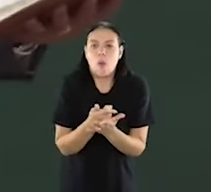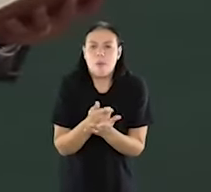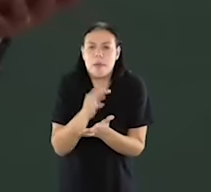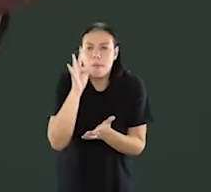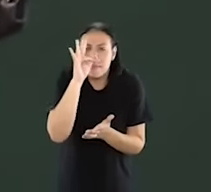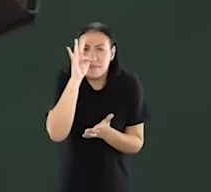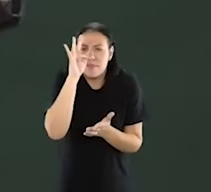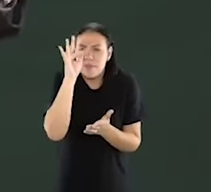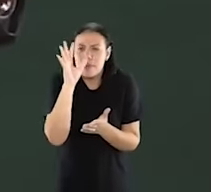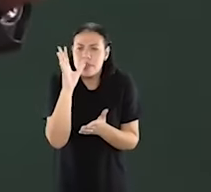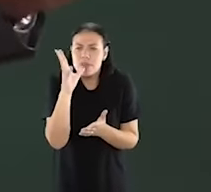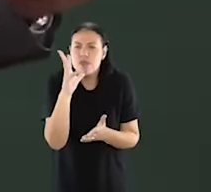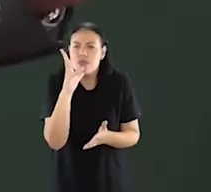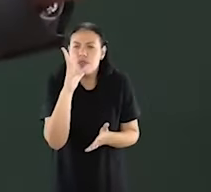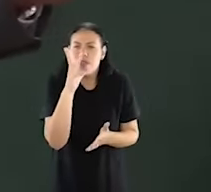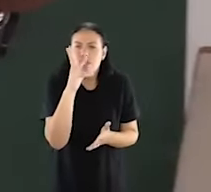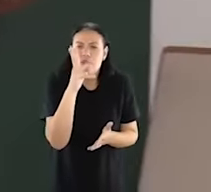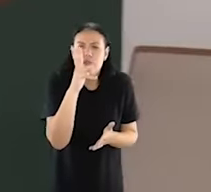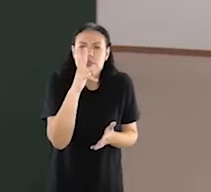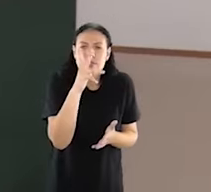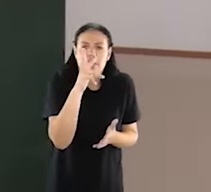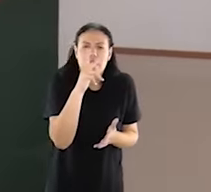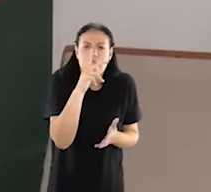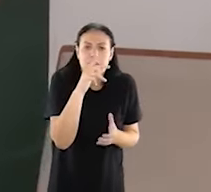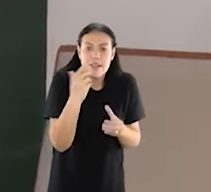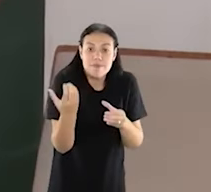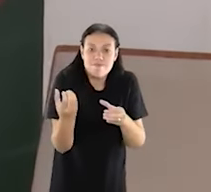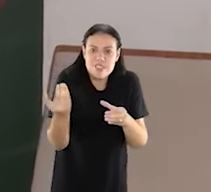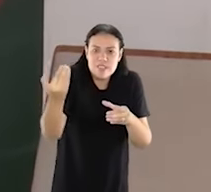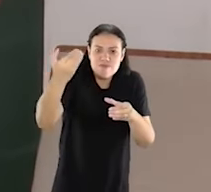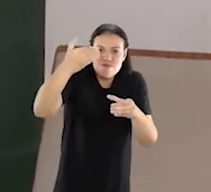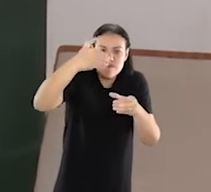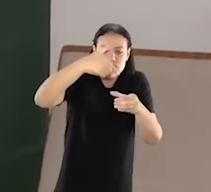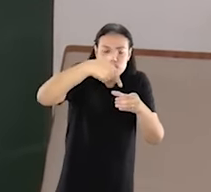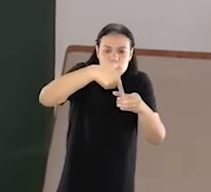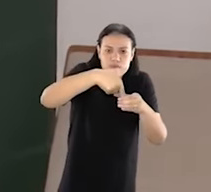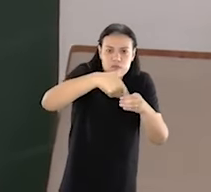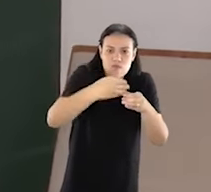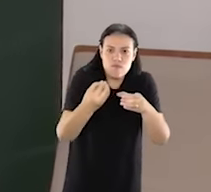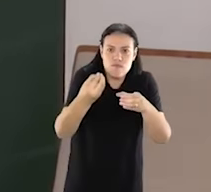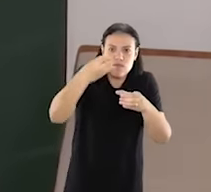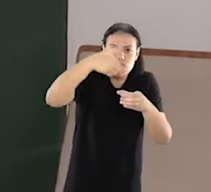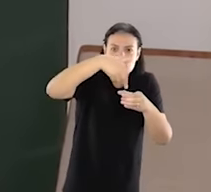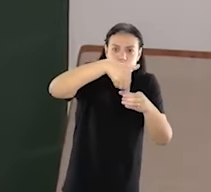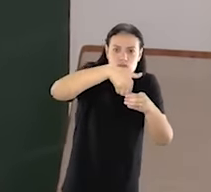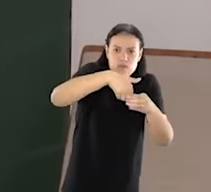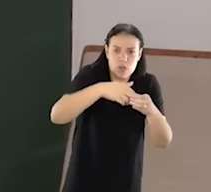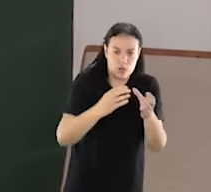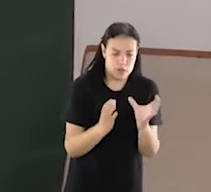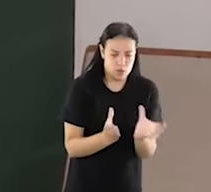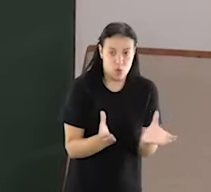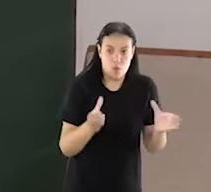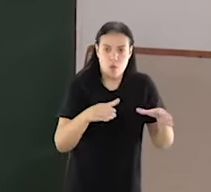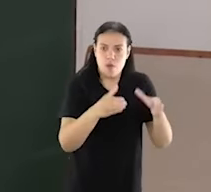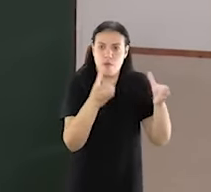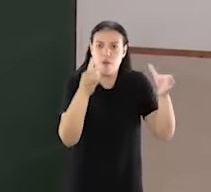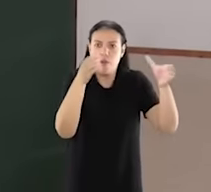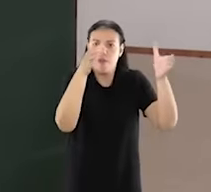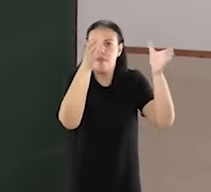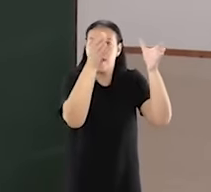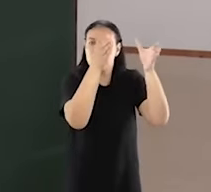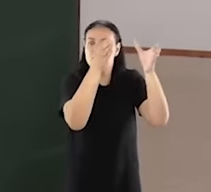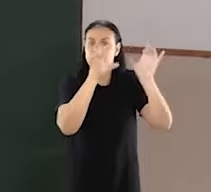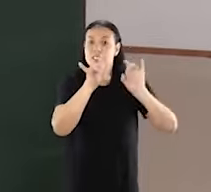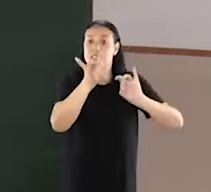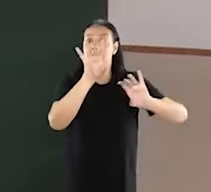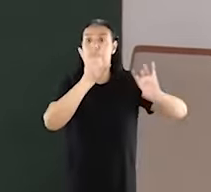vai acondicionando esse perfume neste vaso de pedra ornamental, o vaso de alabastro. E é João